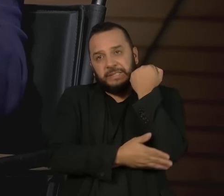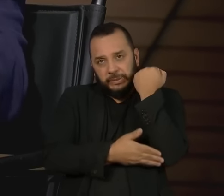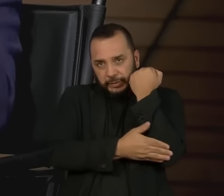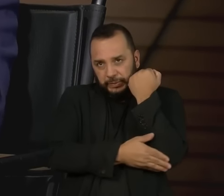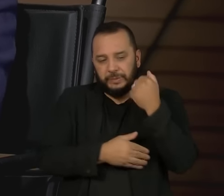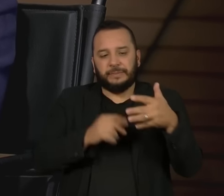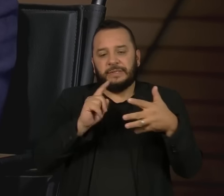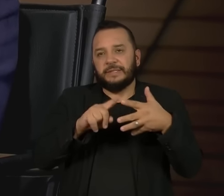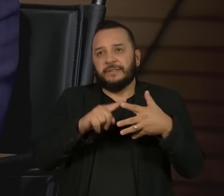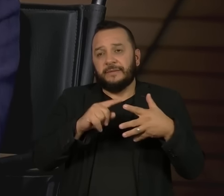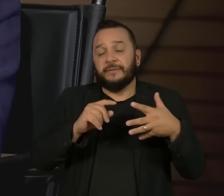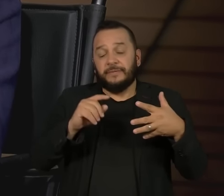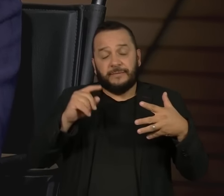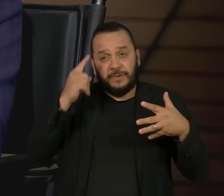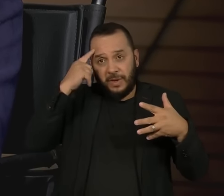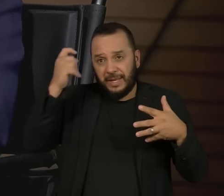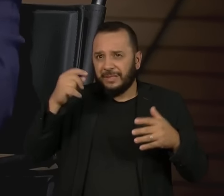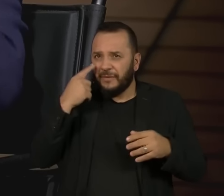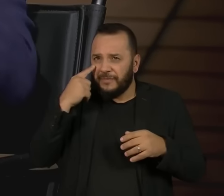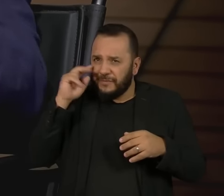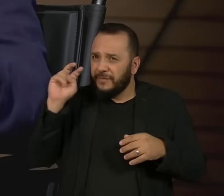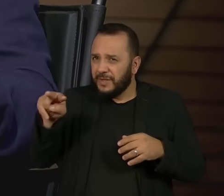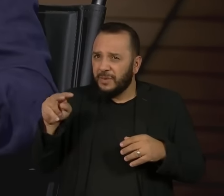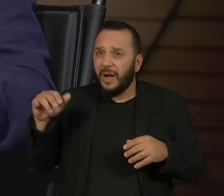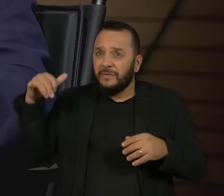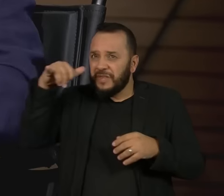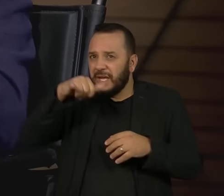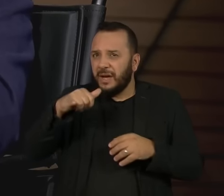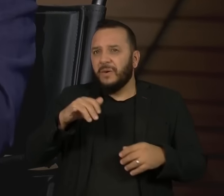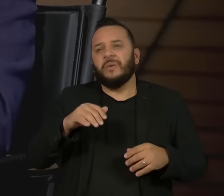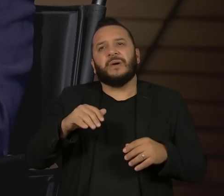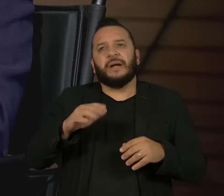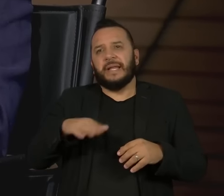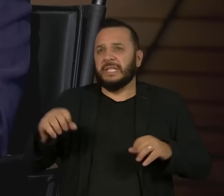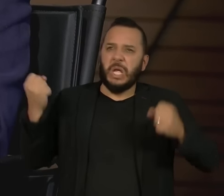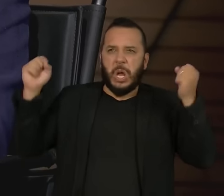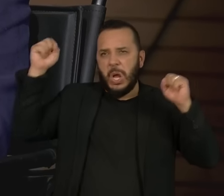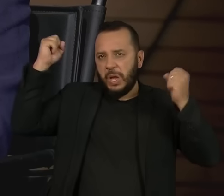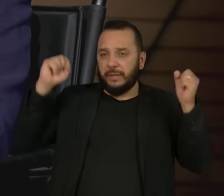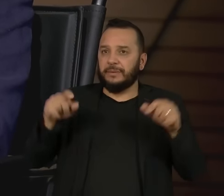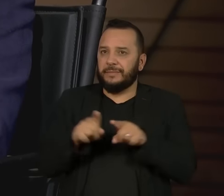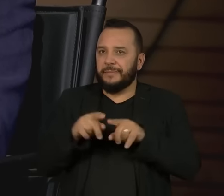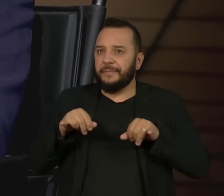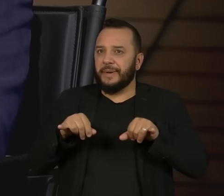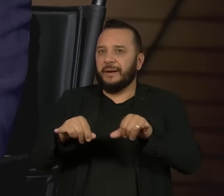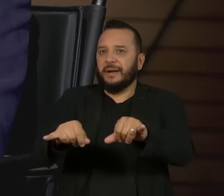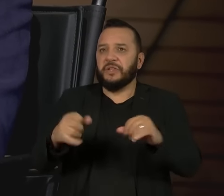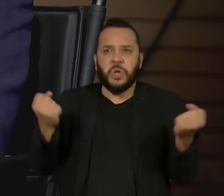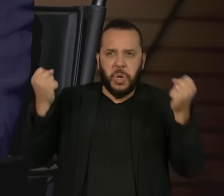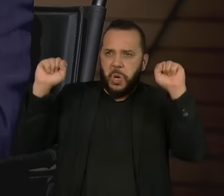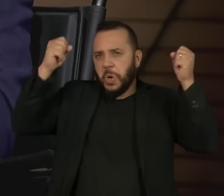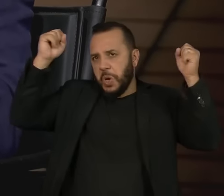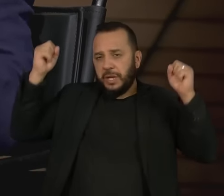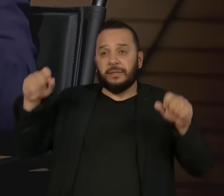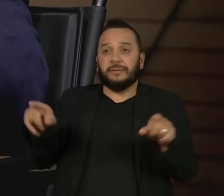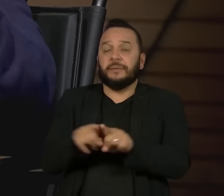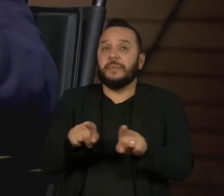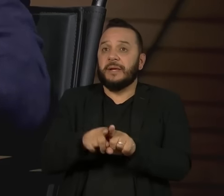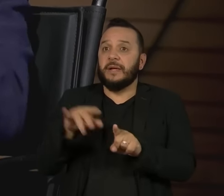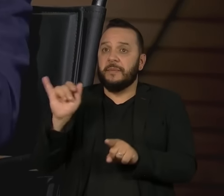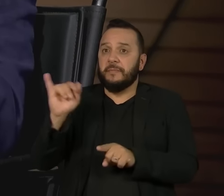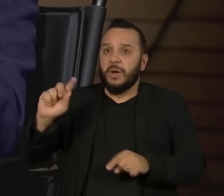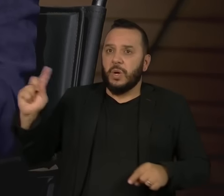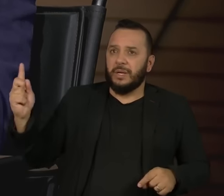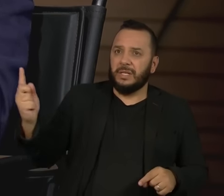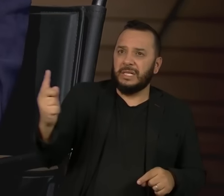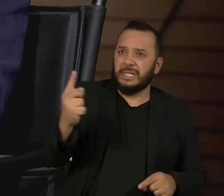viu birra de criança dentro de avião, no supermercado, né? Ela tem o ciúme que o irmão chegou, né? Lísia sabe disso, quando tem o irmão que